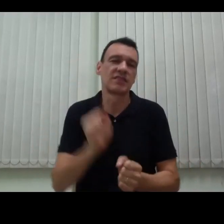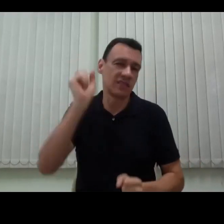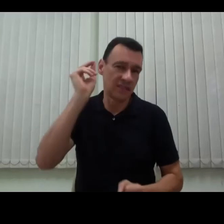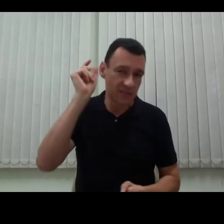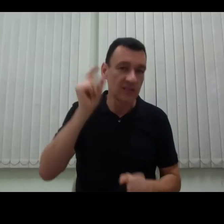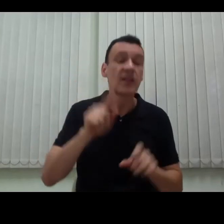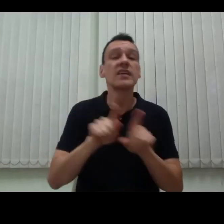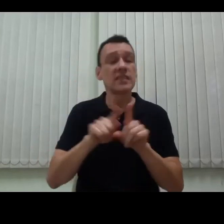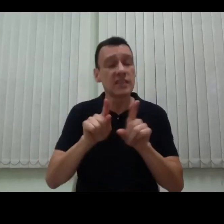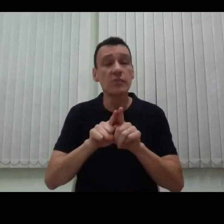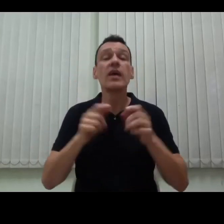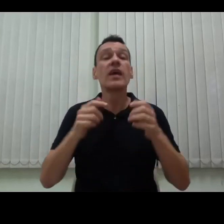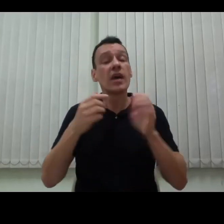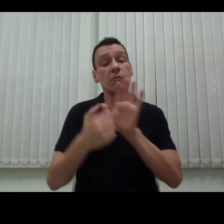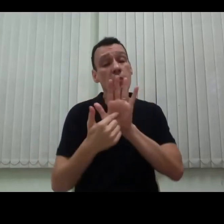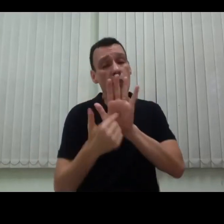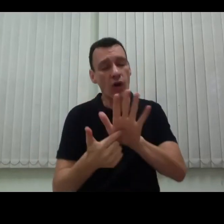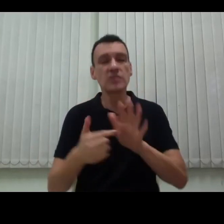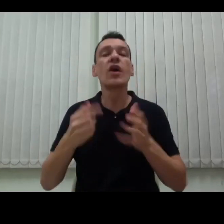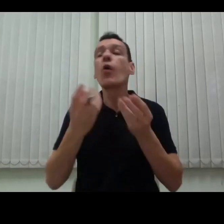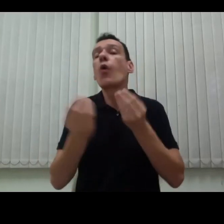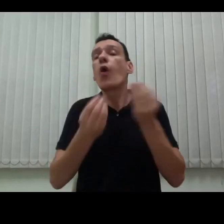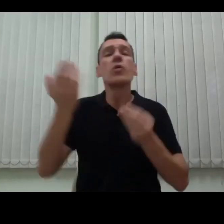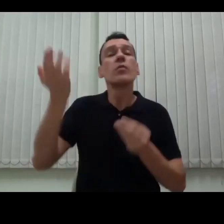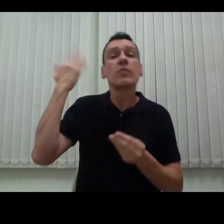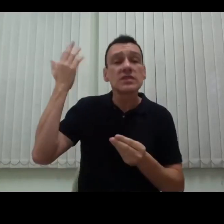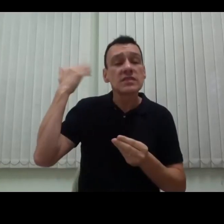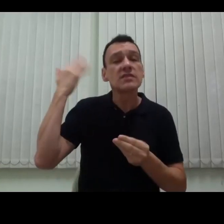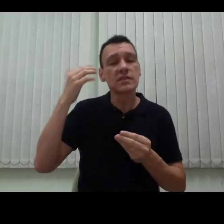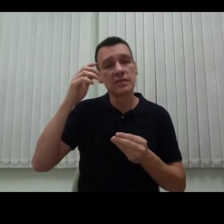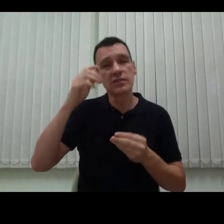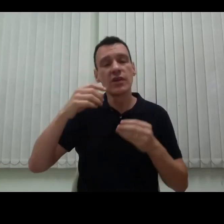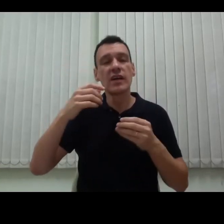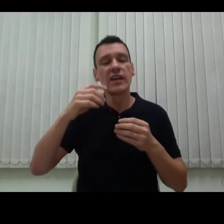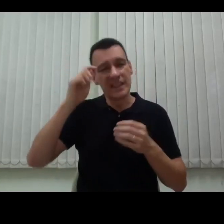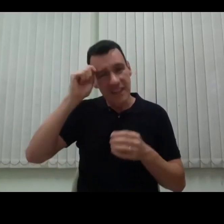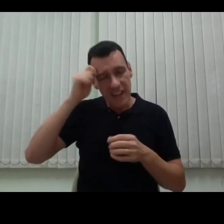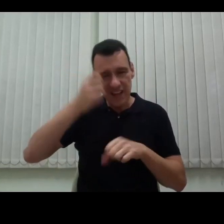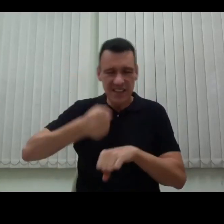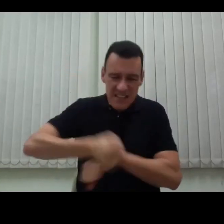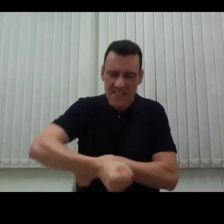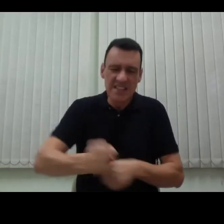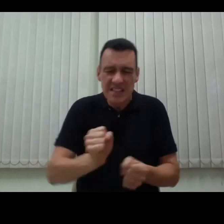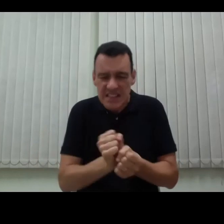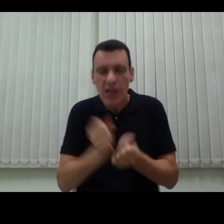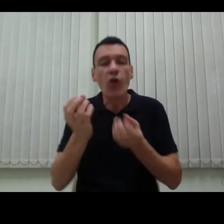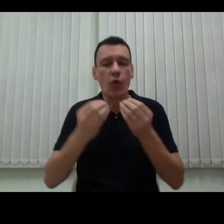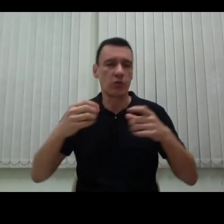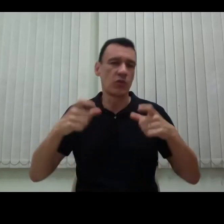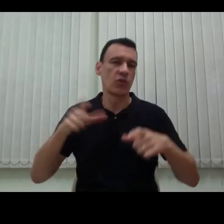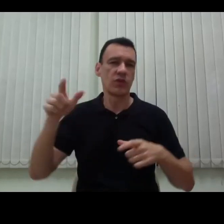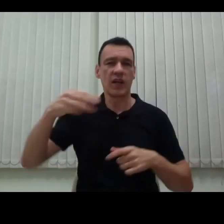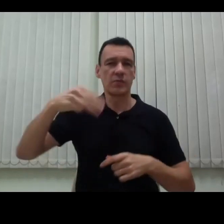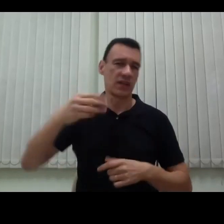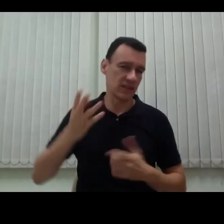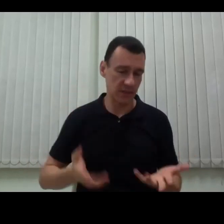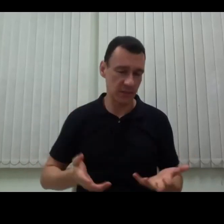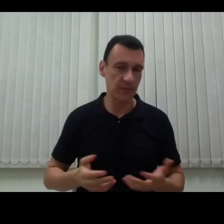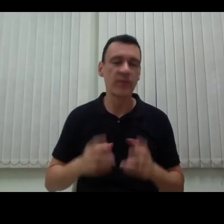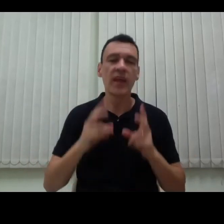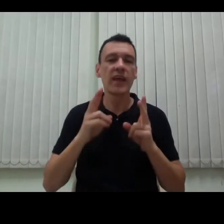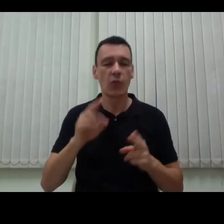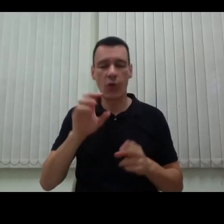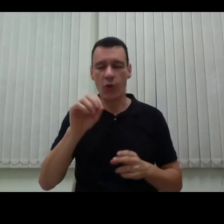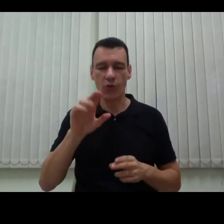sociedade escravista no Brasil e no Maranhão. Então, veja só, é aquilo que a Conceição fala de